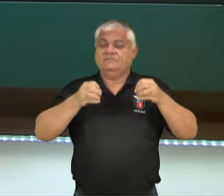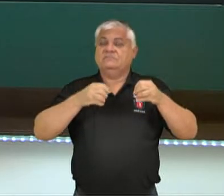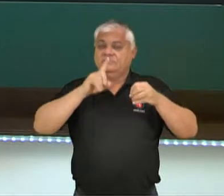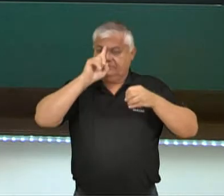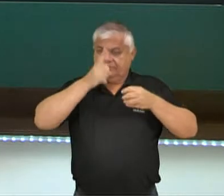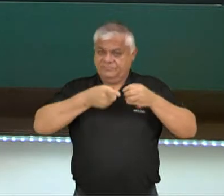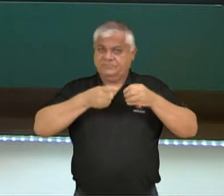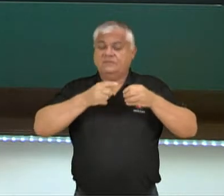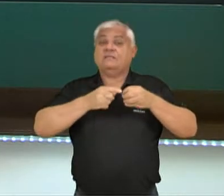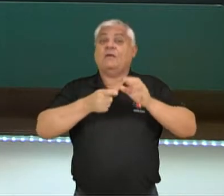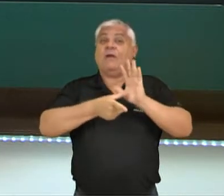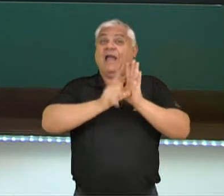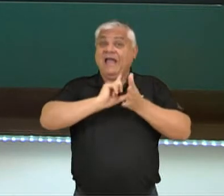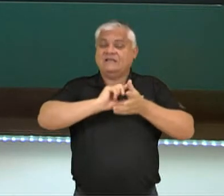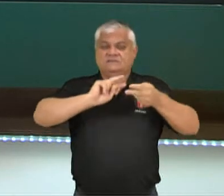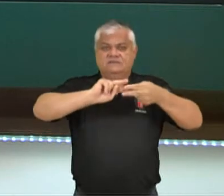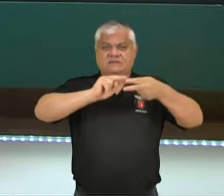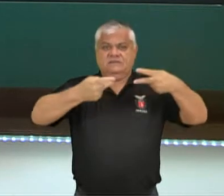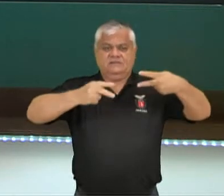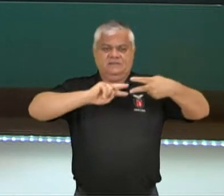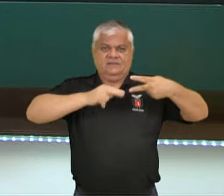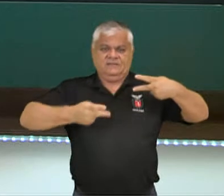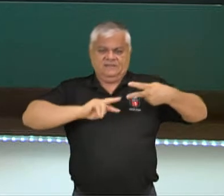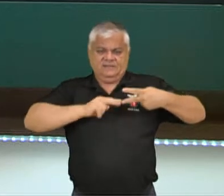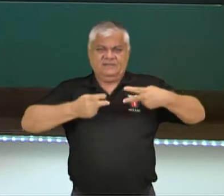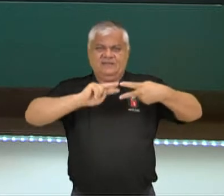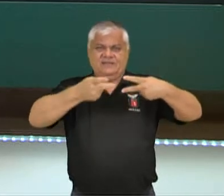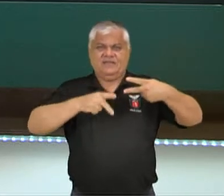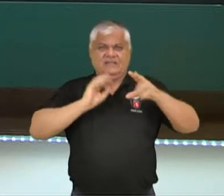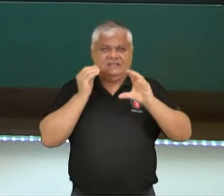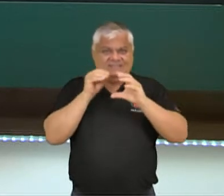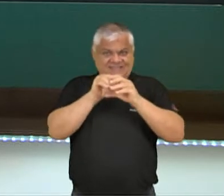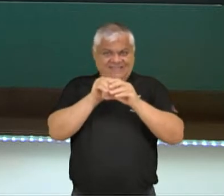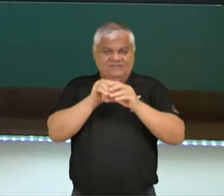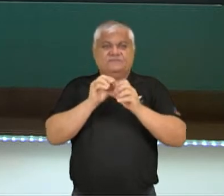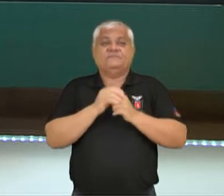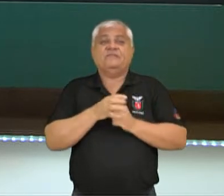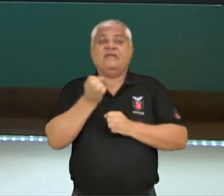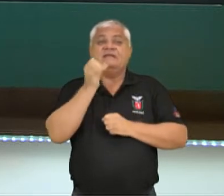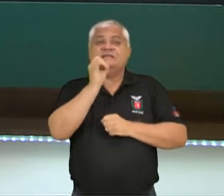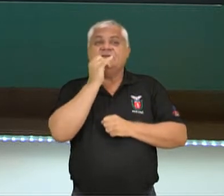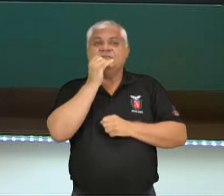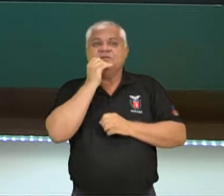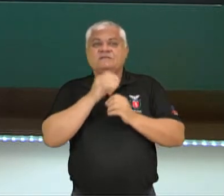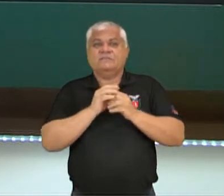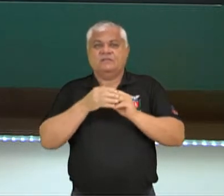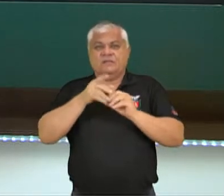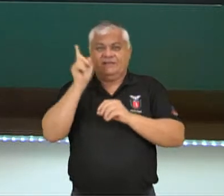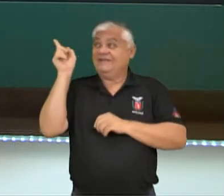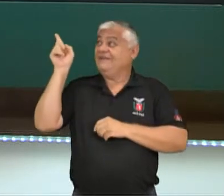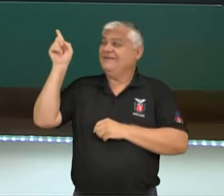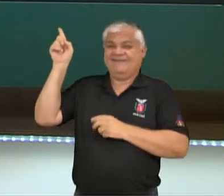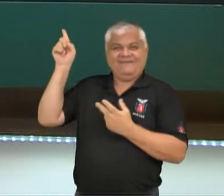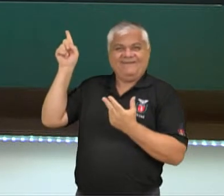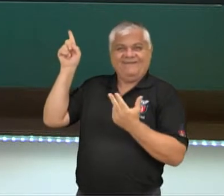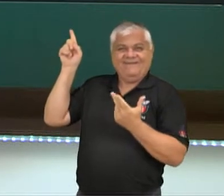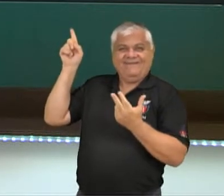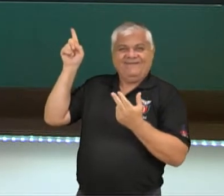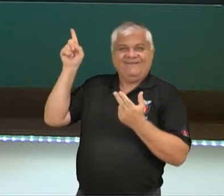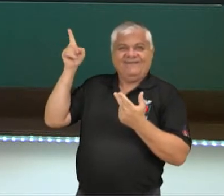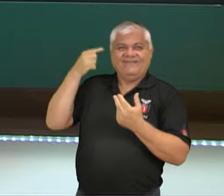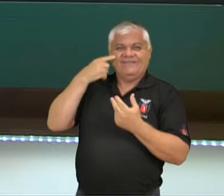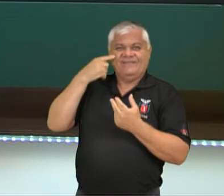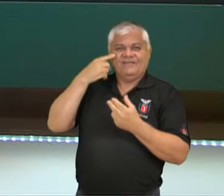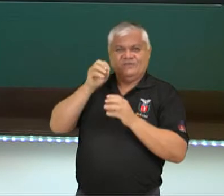DNA. Então, eu vou ter várias cópias de DNA dentro da célula. E o DNA, se ele tiver de maneira difusa, igual a gente está observando aqui nessa